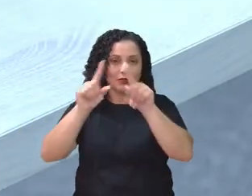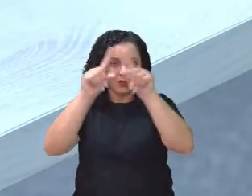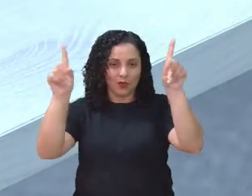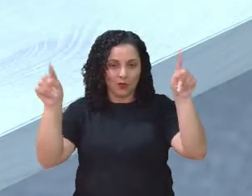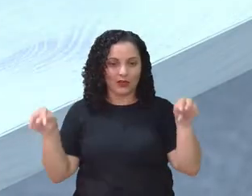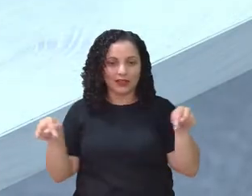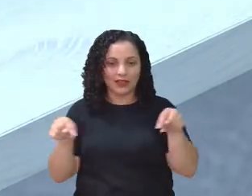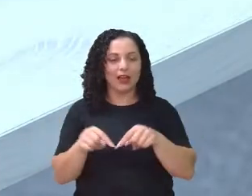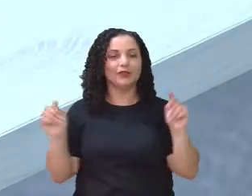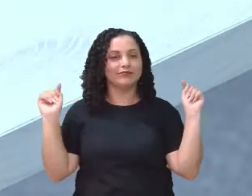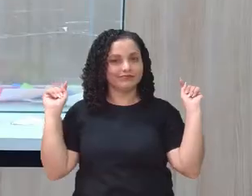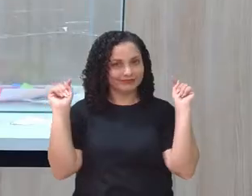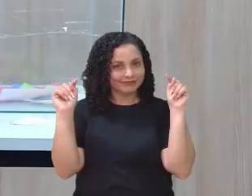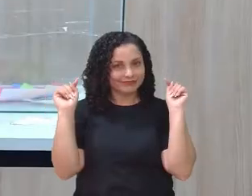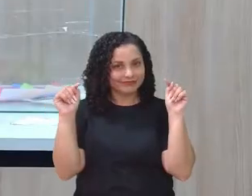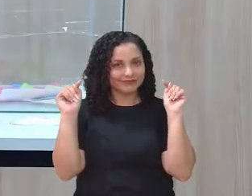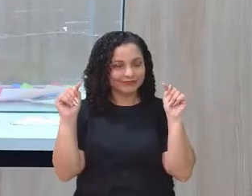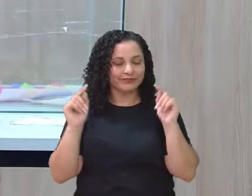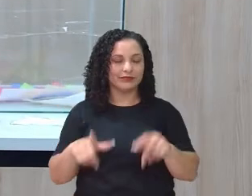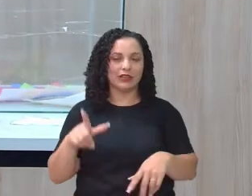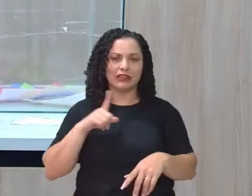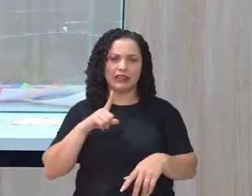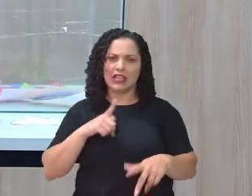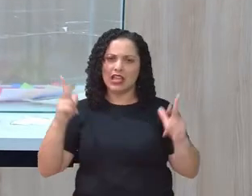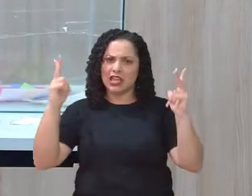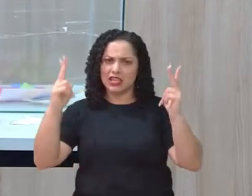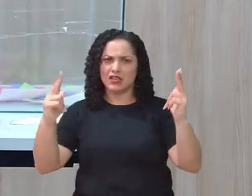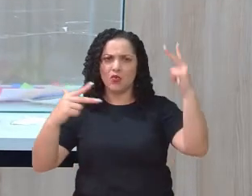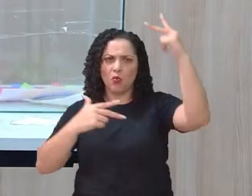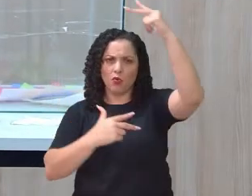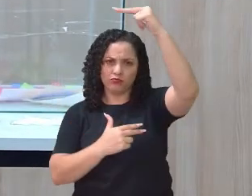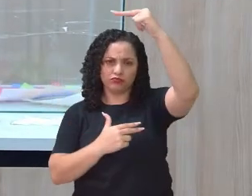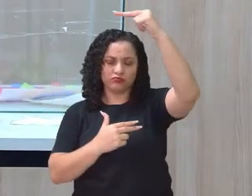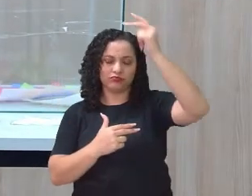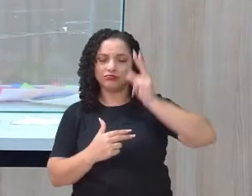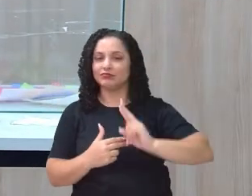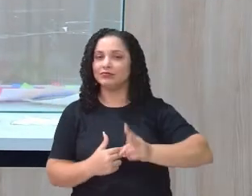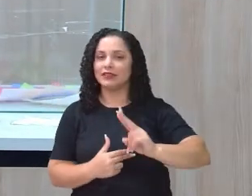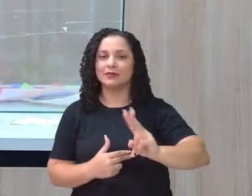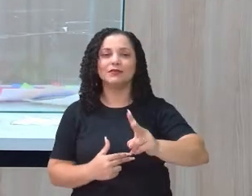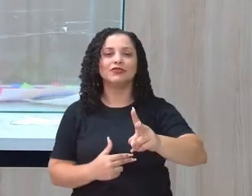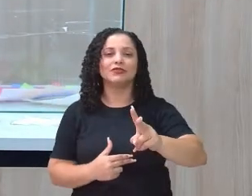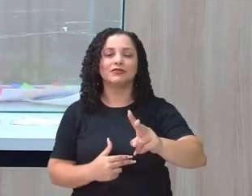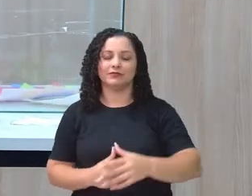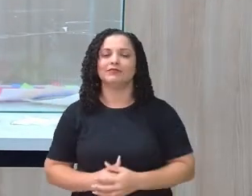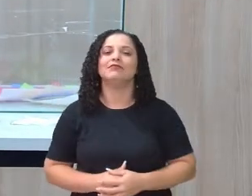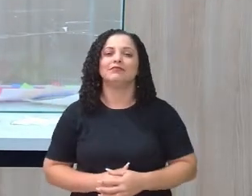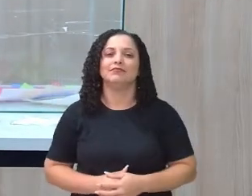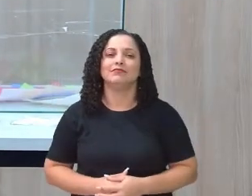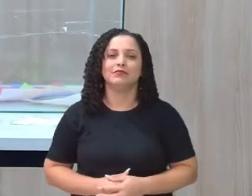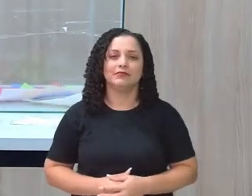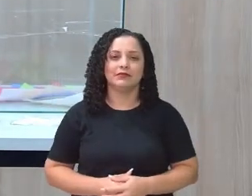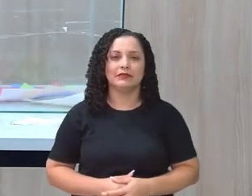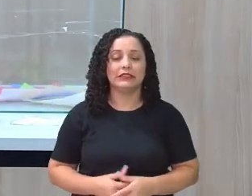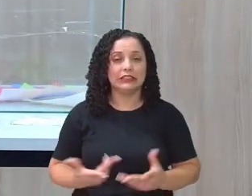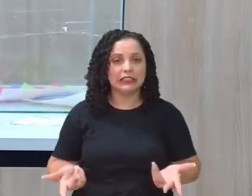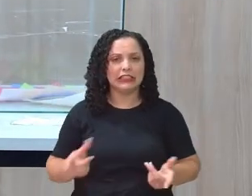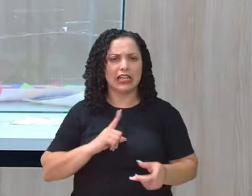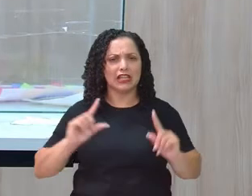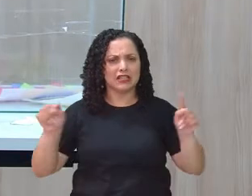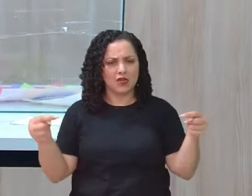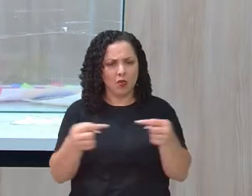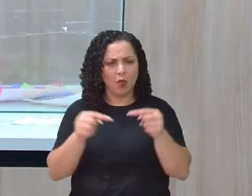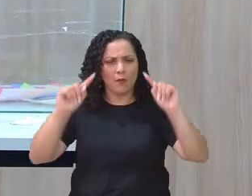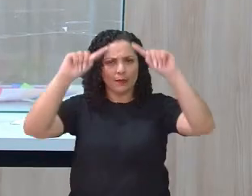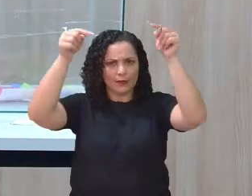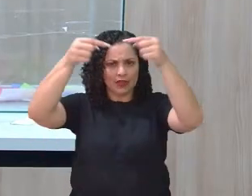O quadrado, além dele ter todos os lados com a mesma medida, né, todos os lados congruentes, tá, que significa